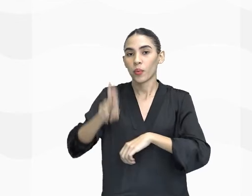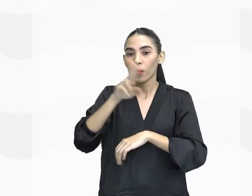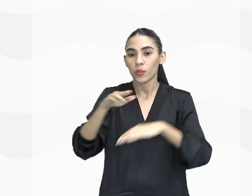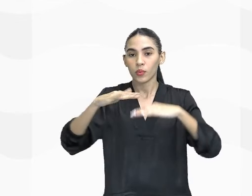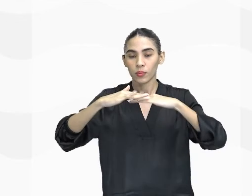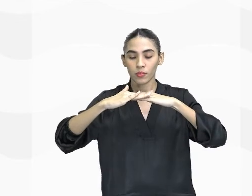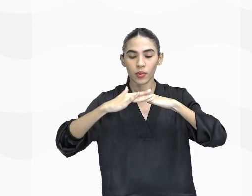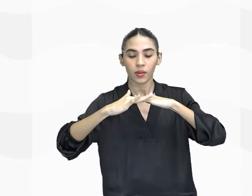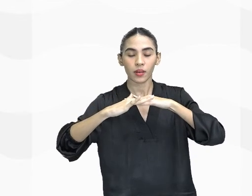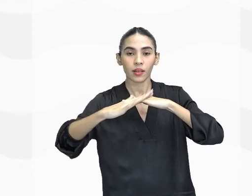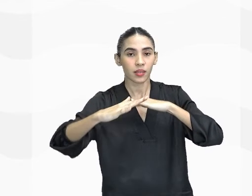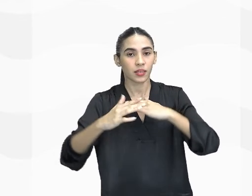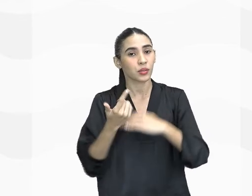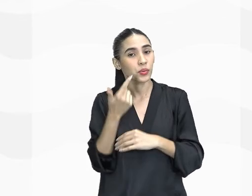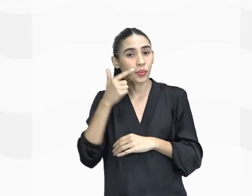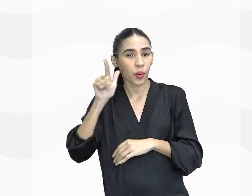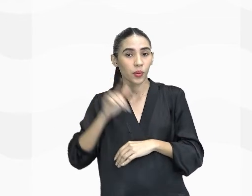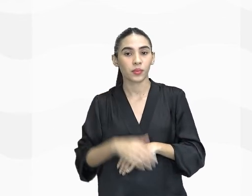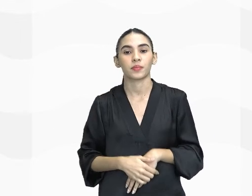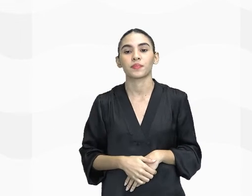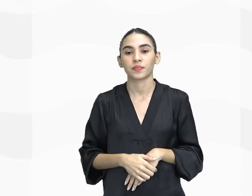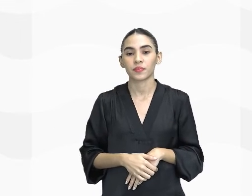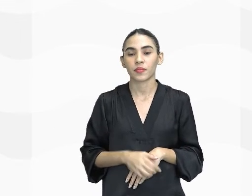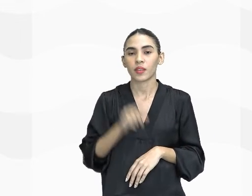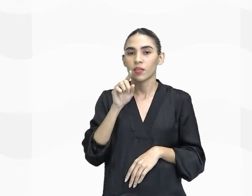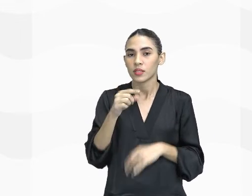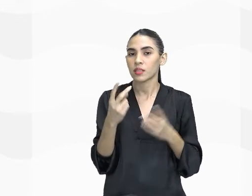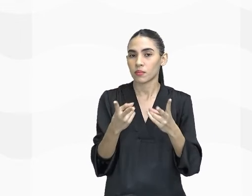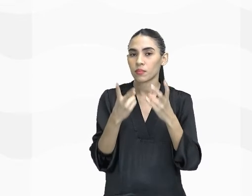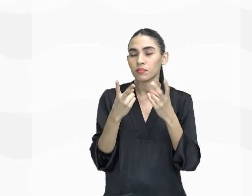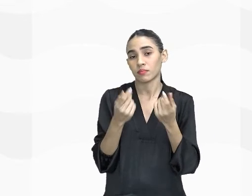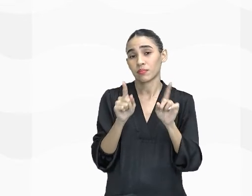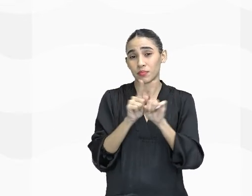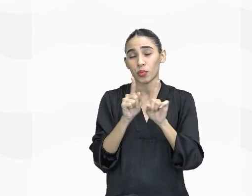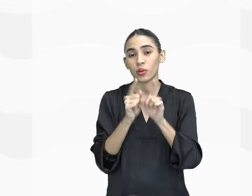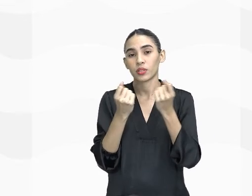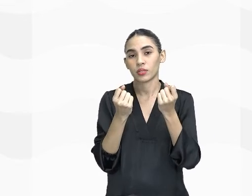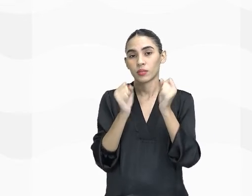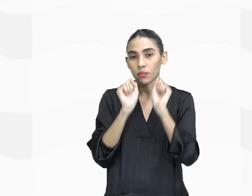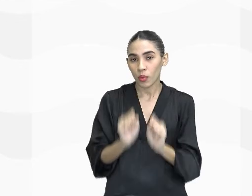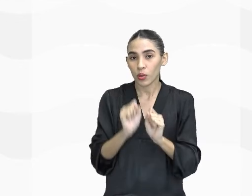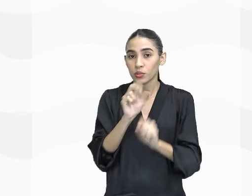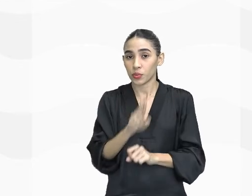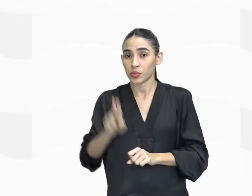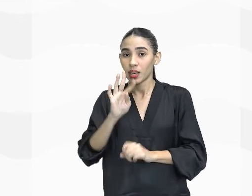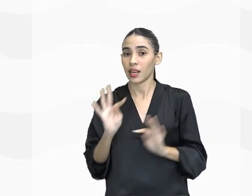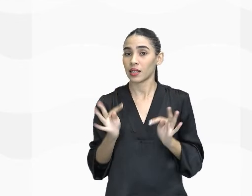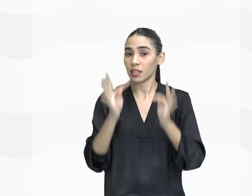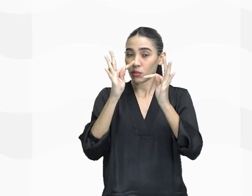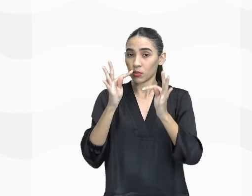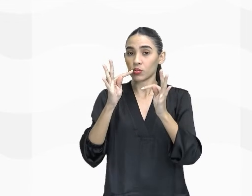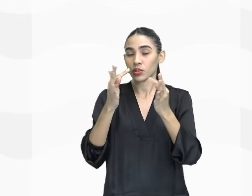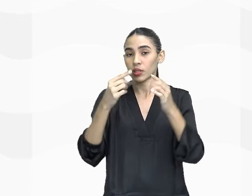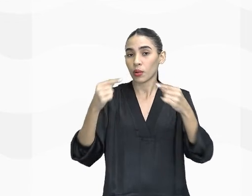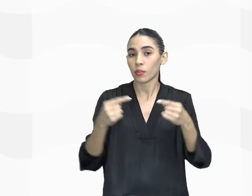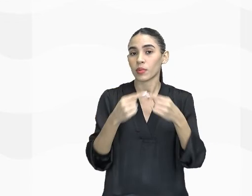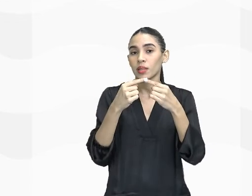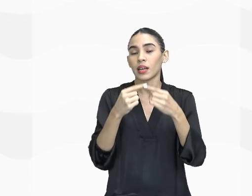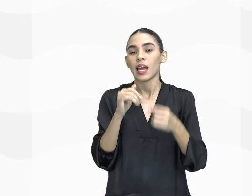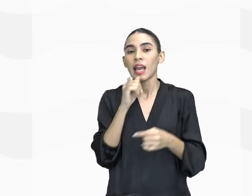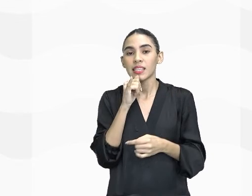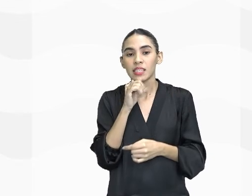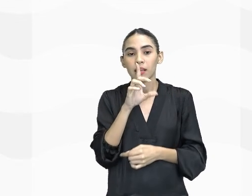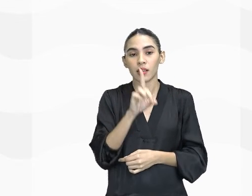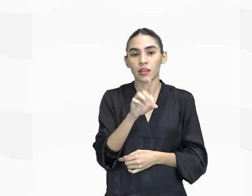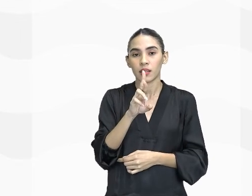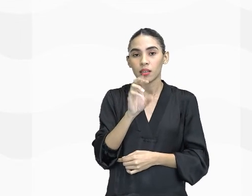campos de milho, por exemplo, entre outros, né? E aí a gente pode utilizar a tecnologia ao favor da agricultura, como, por exemplo, os